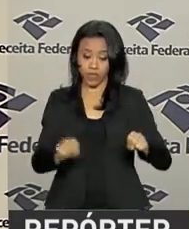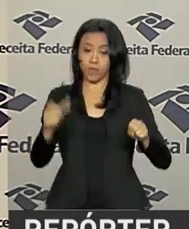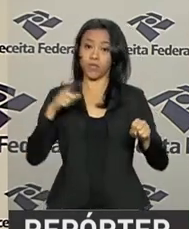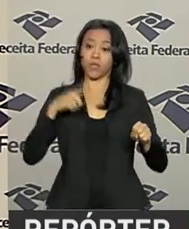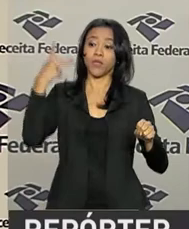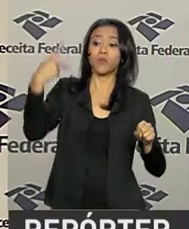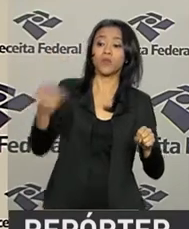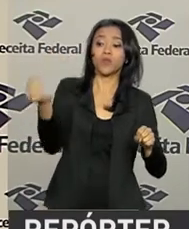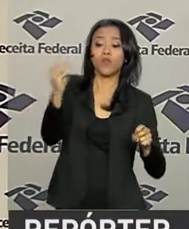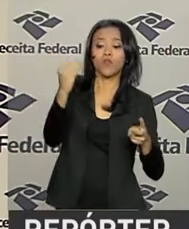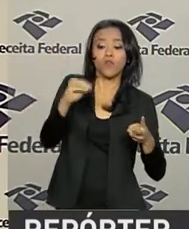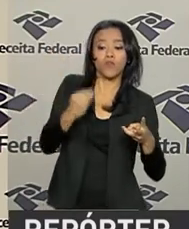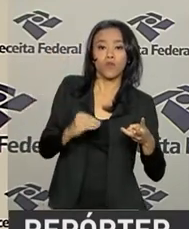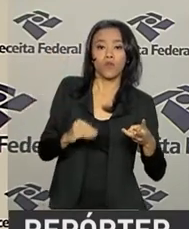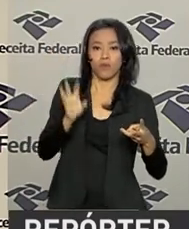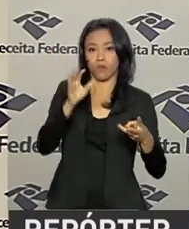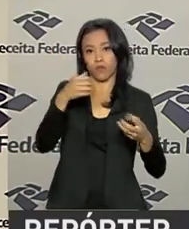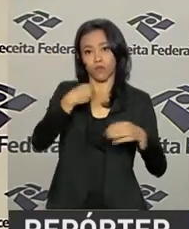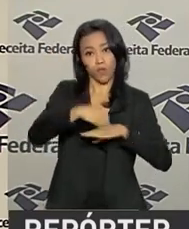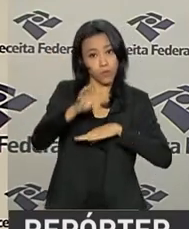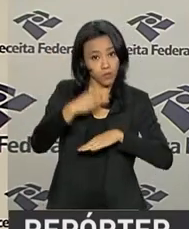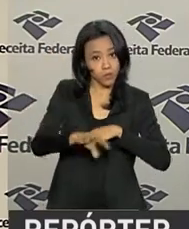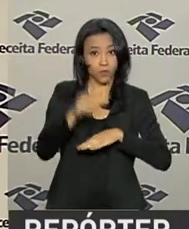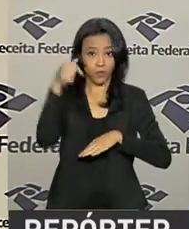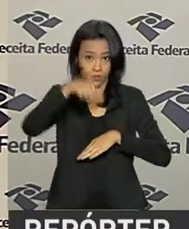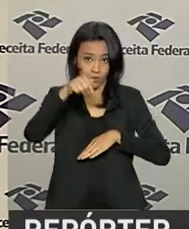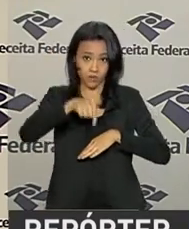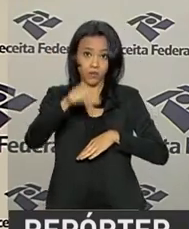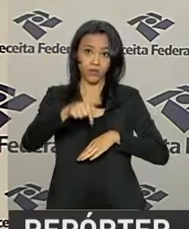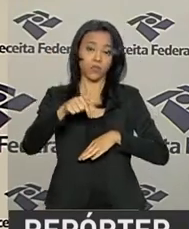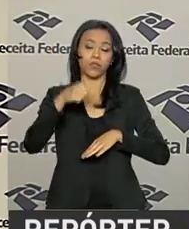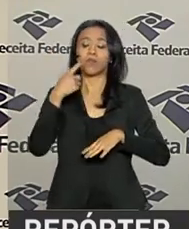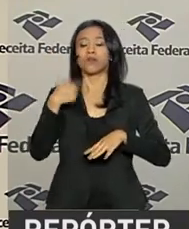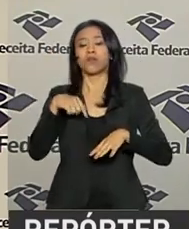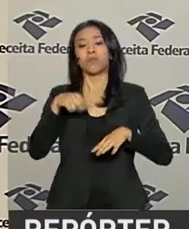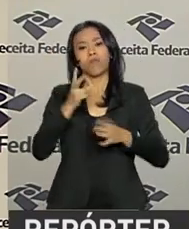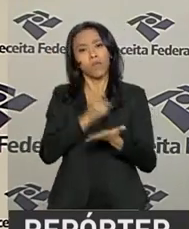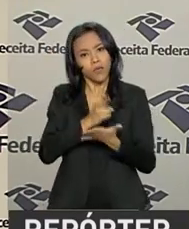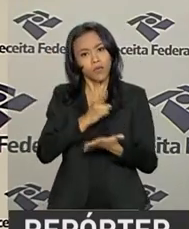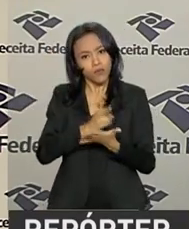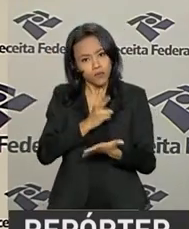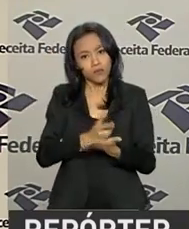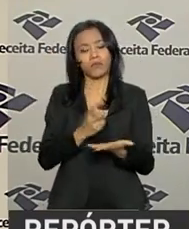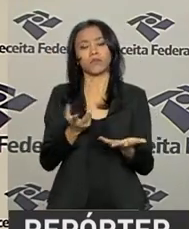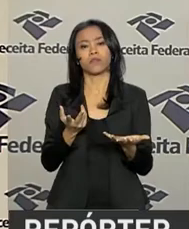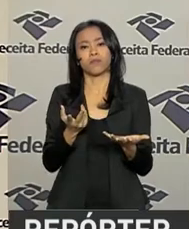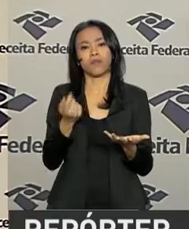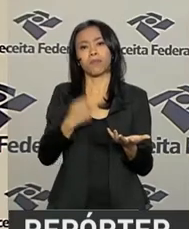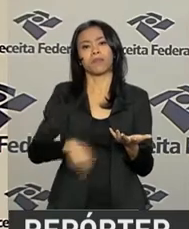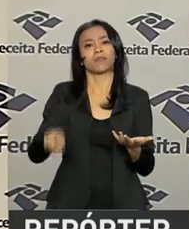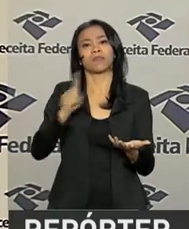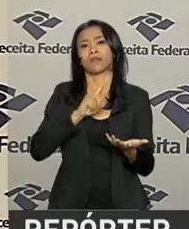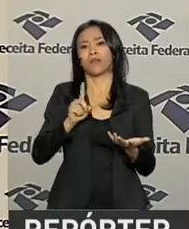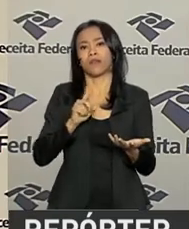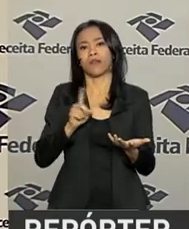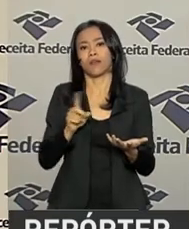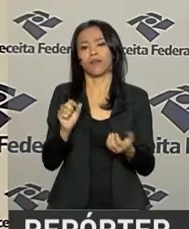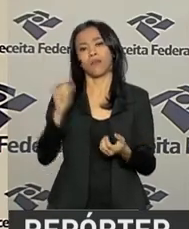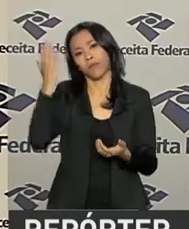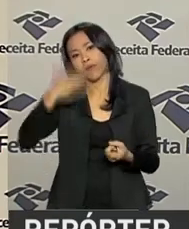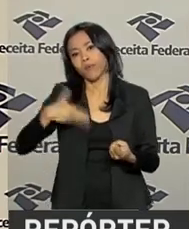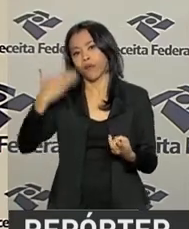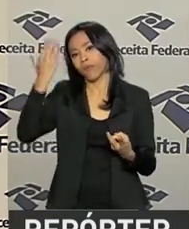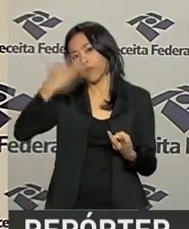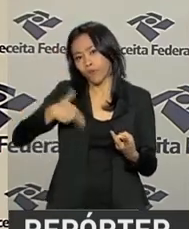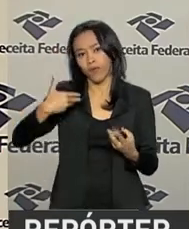trabalhistas em todos os órgãos que controlam de uma forma qualificada mesma informação ele não vai precisar ficar fazendo comprovações